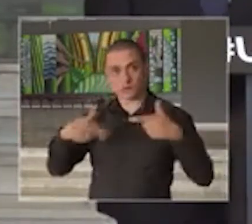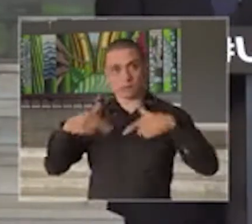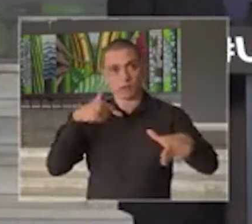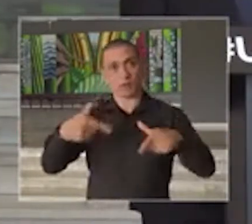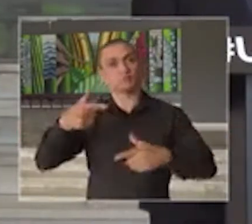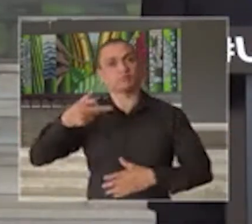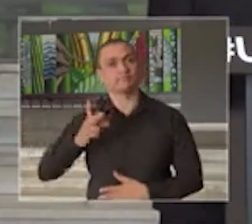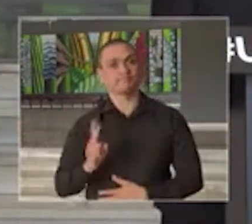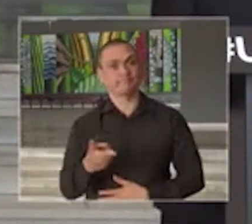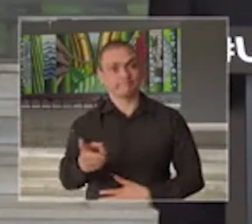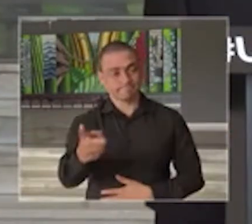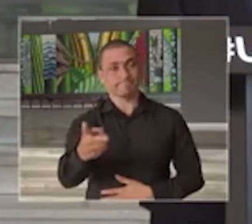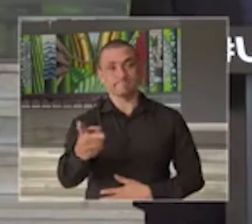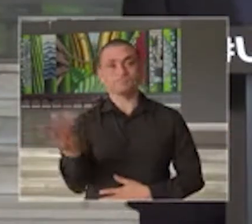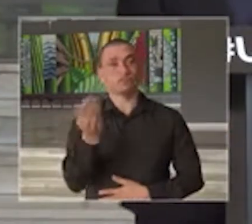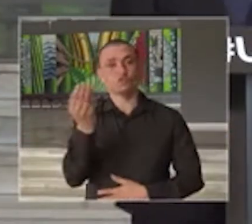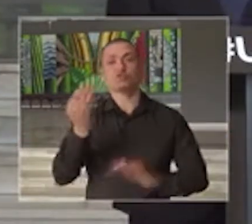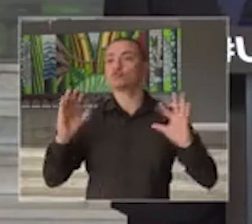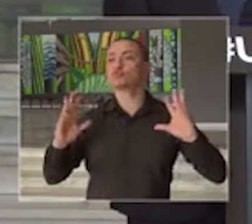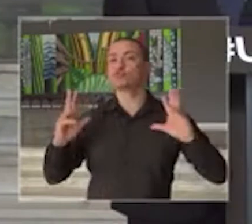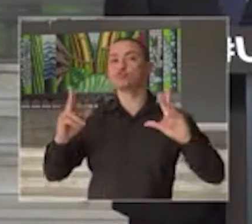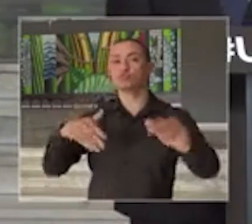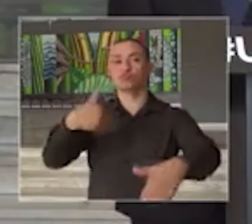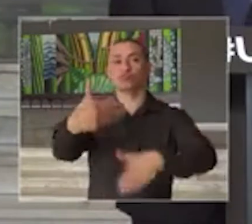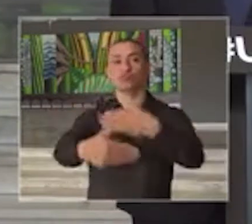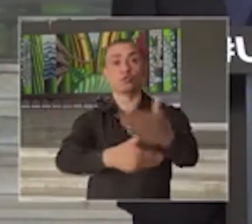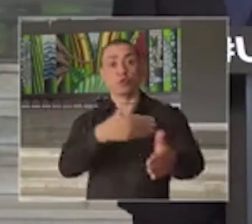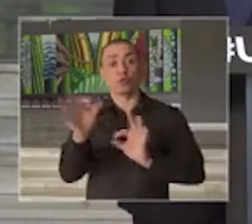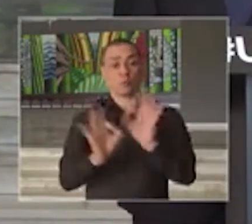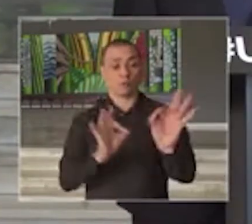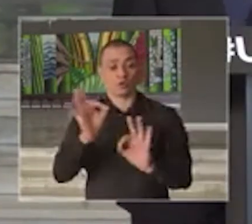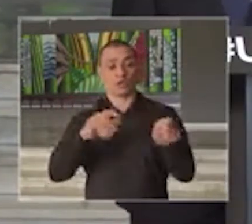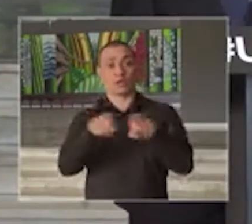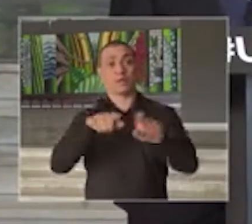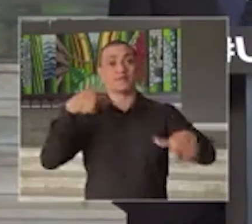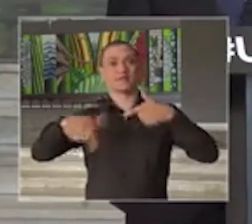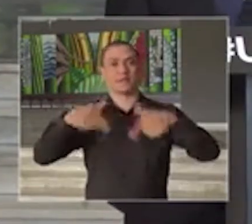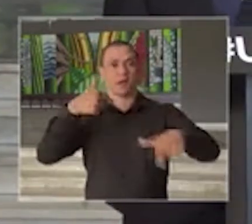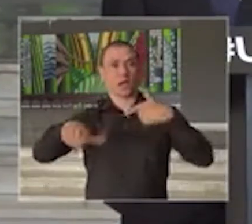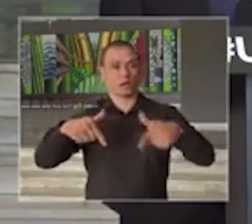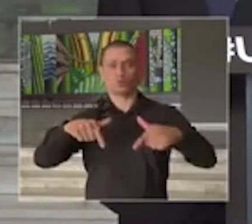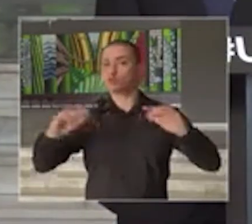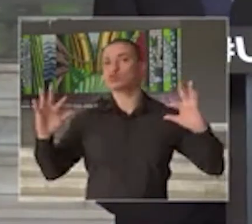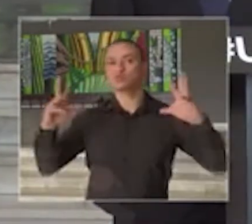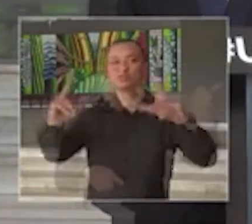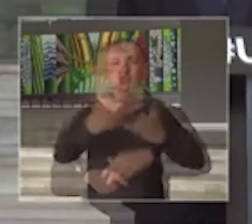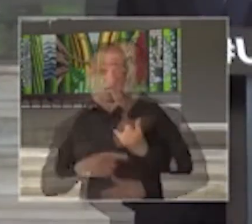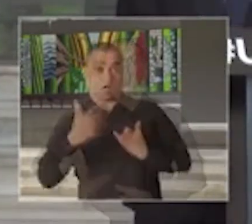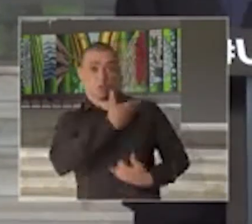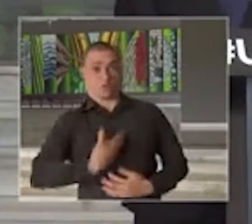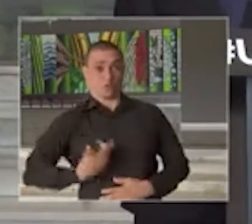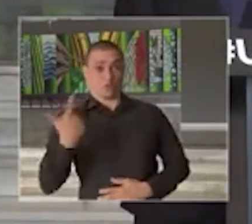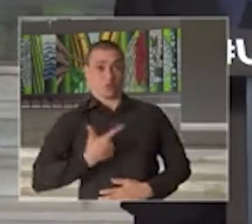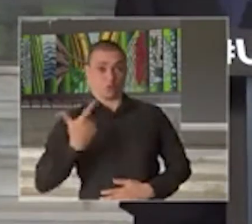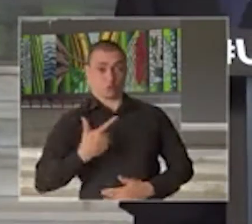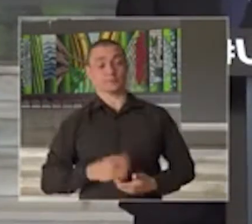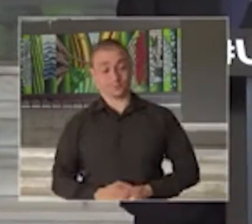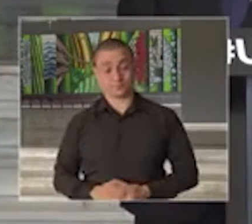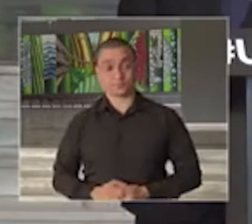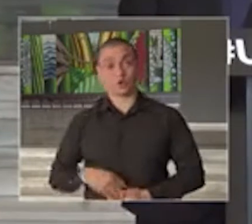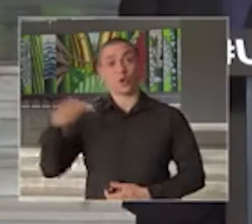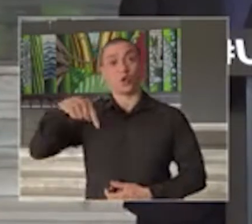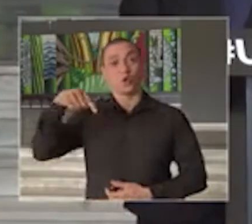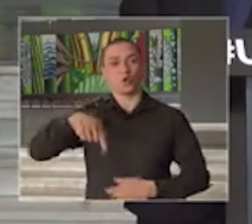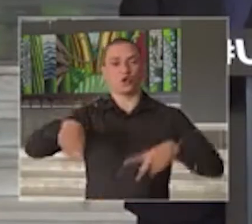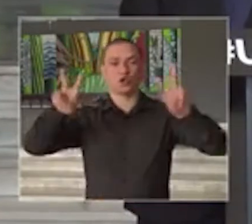dando continuidade a todo o os projetos e a todos os trabalhos do governo de são paulo hoje nós